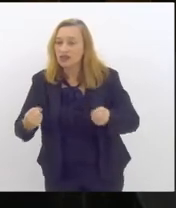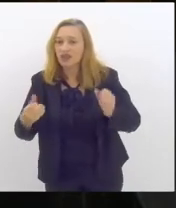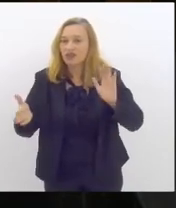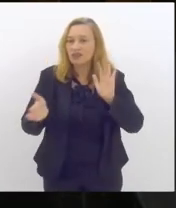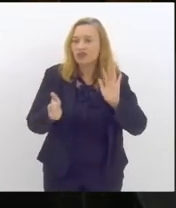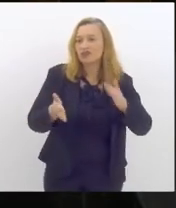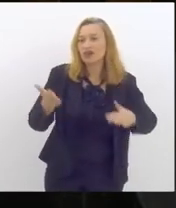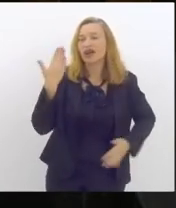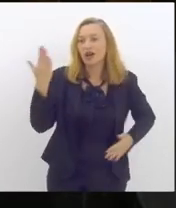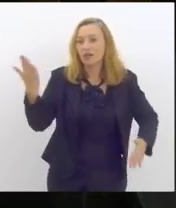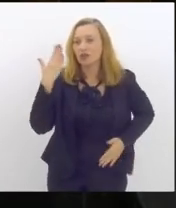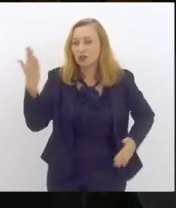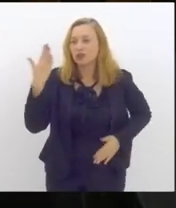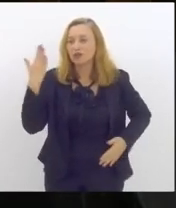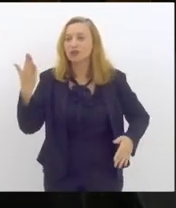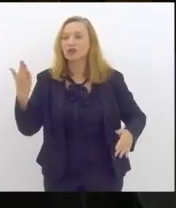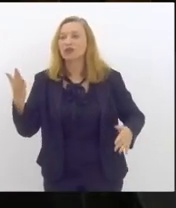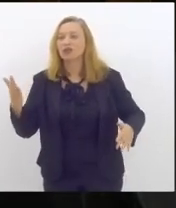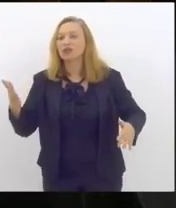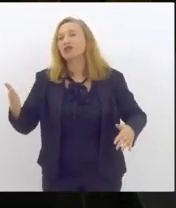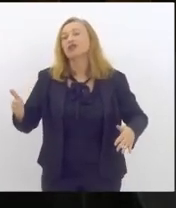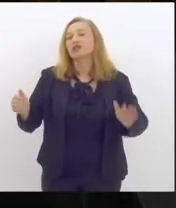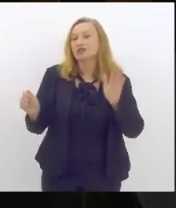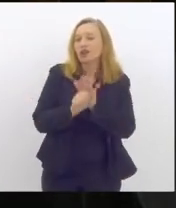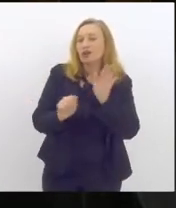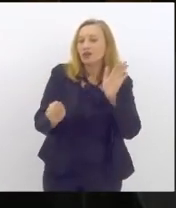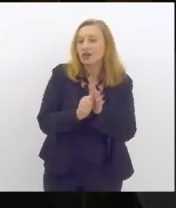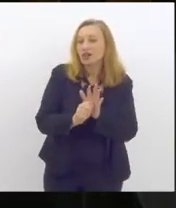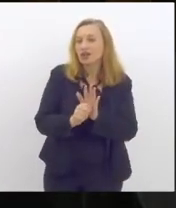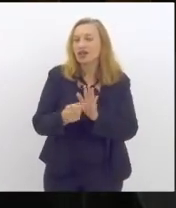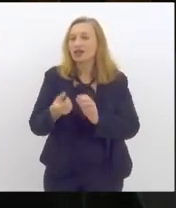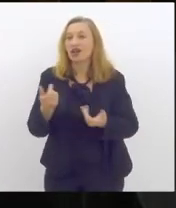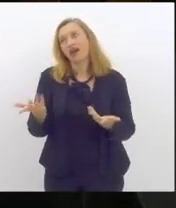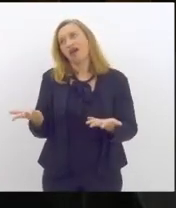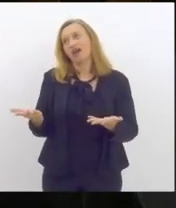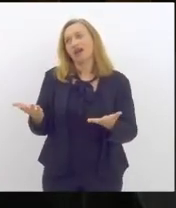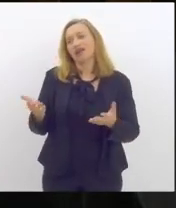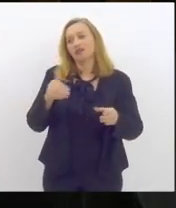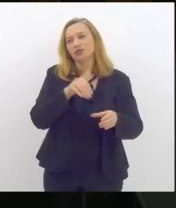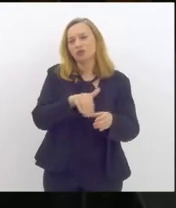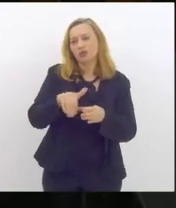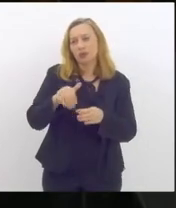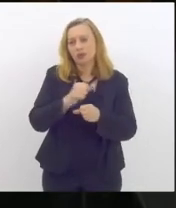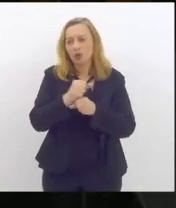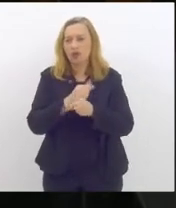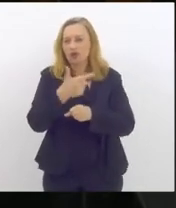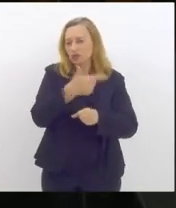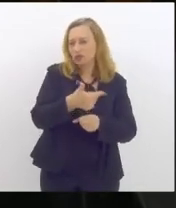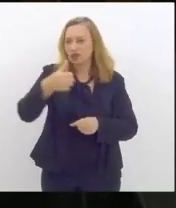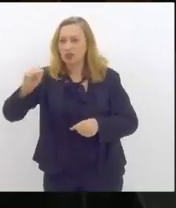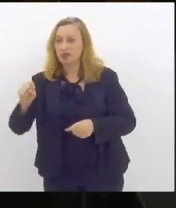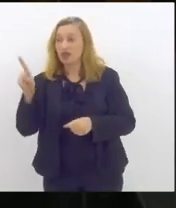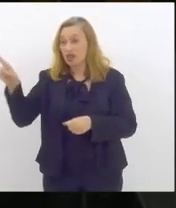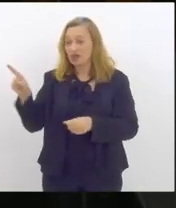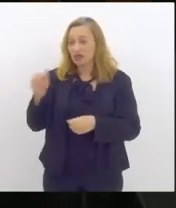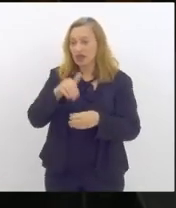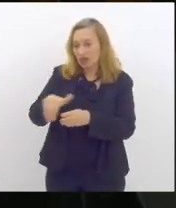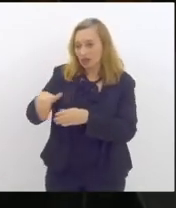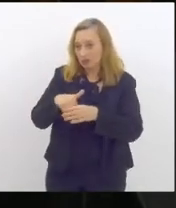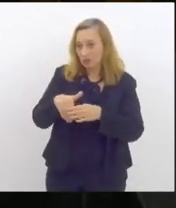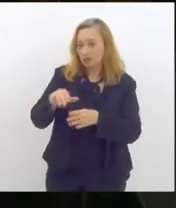Vagabundo maconheiro traficante hora na eleição passada em 2018 ele fazia campanha